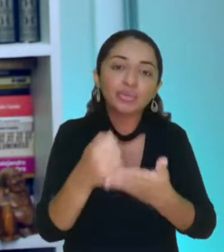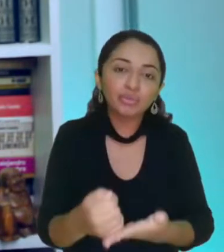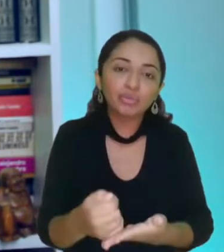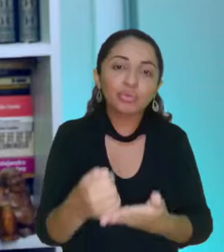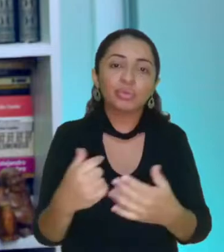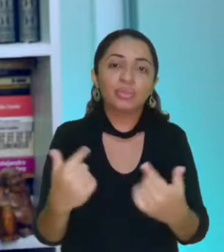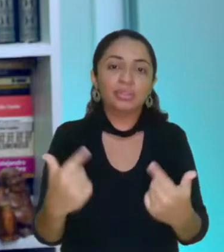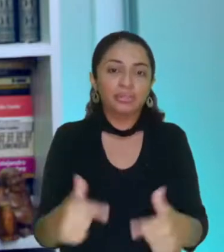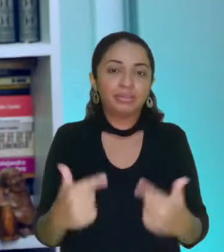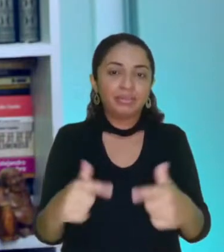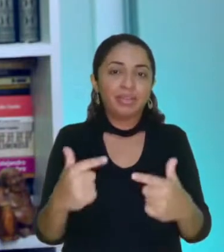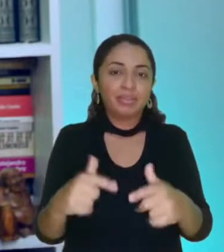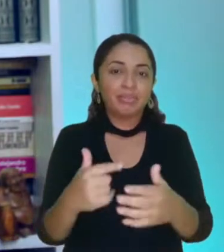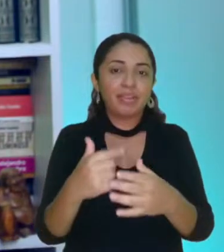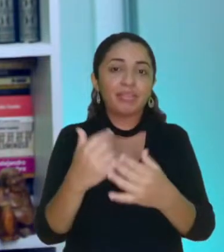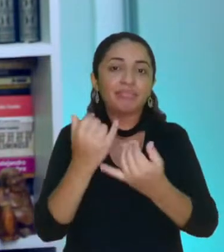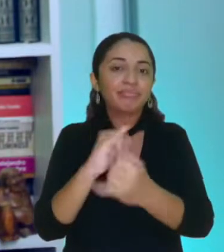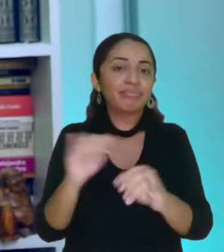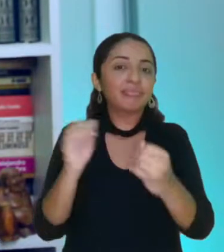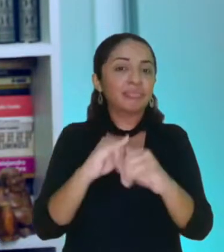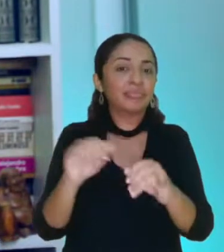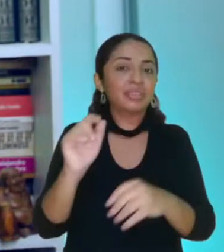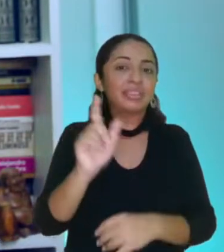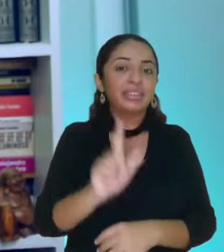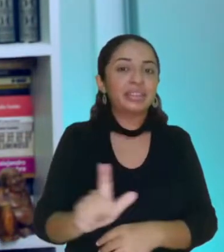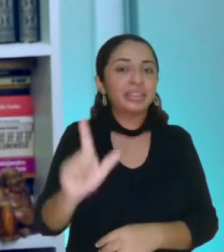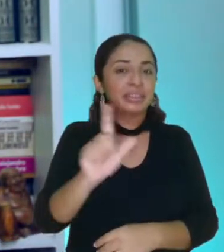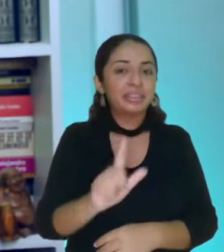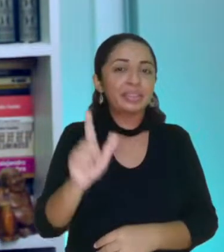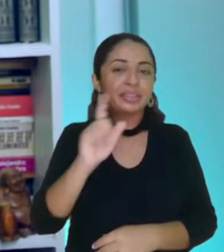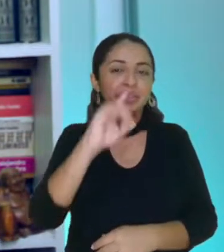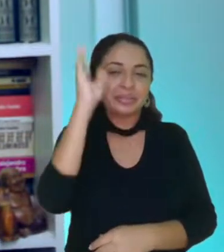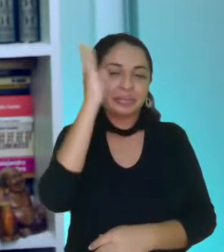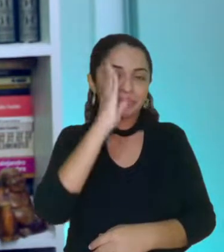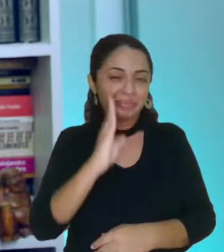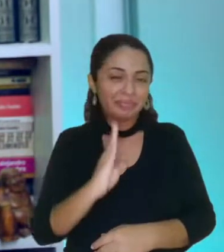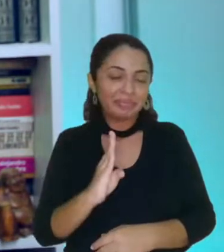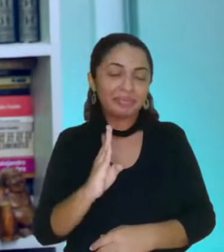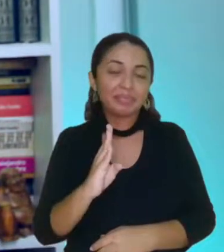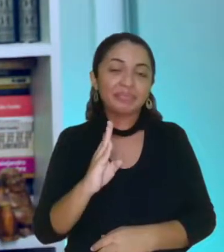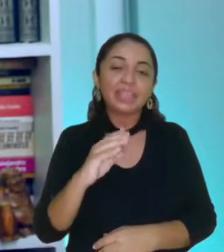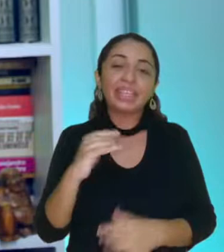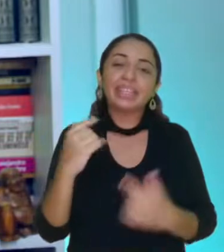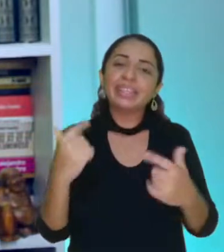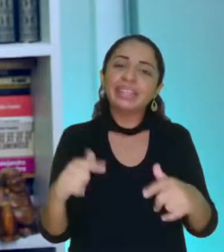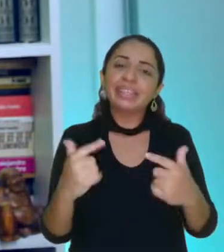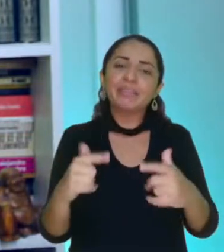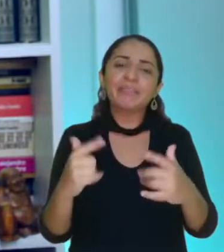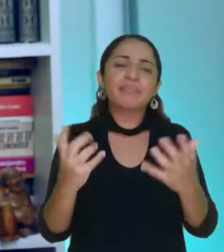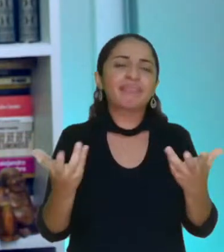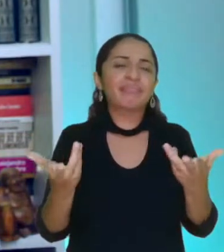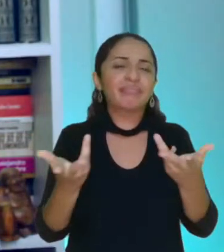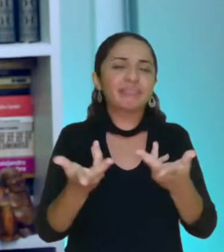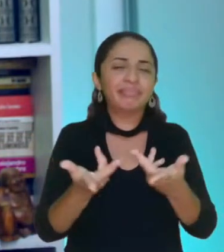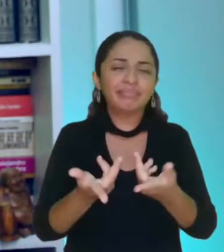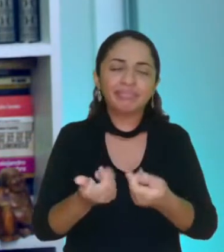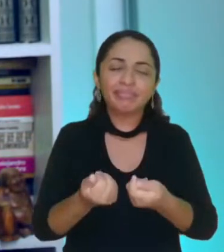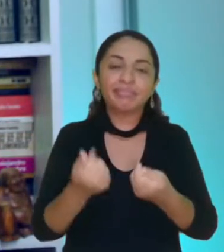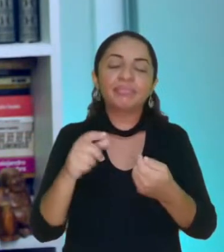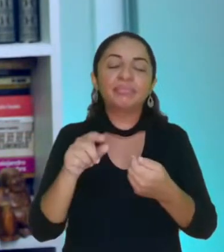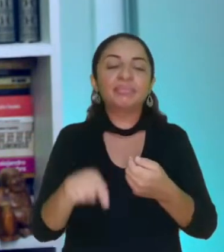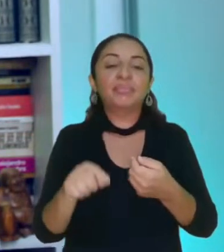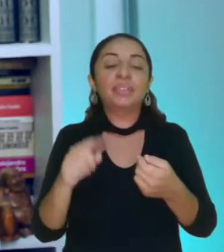para um mercado muito importante para a difusão da literatura no país. Um trabalho realmente fenomenal. Não à toa a gente deu